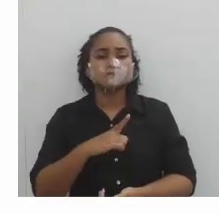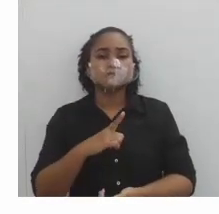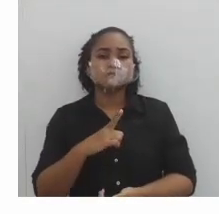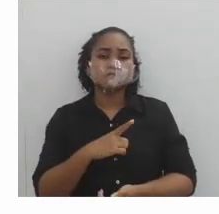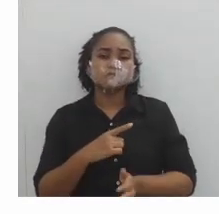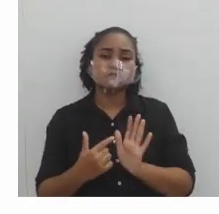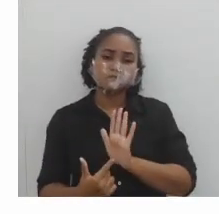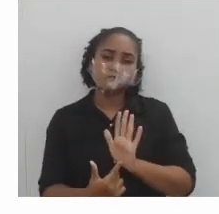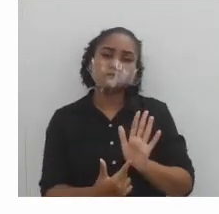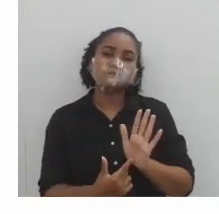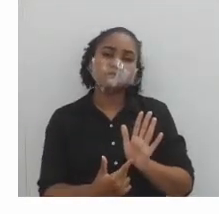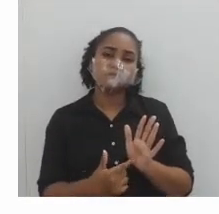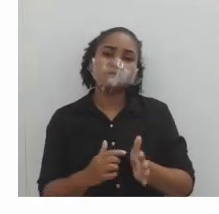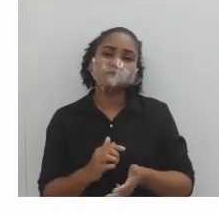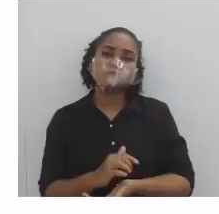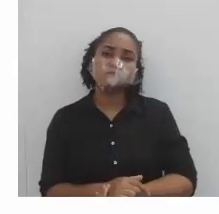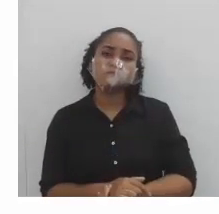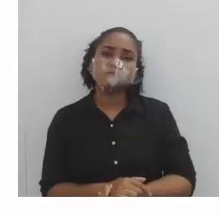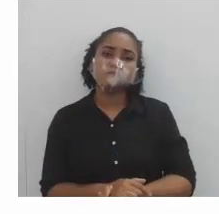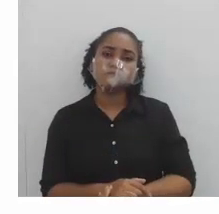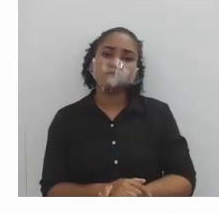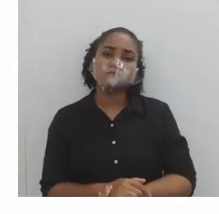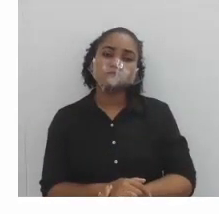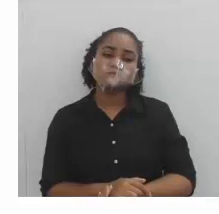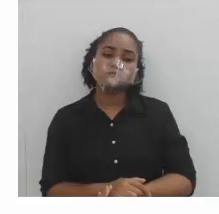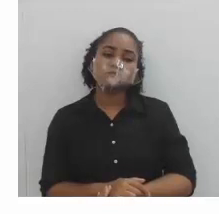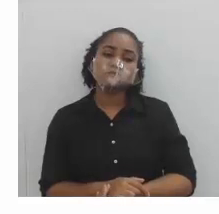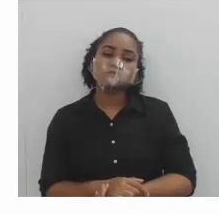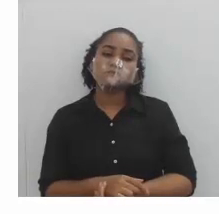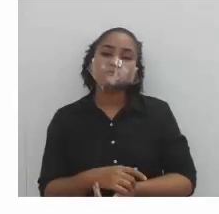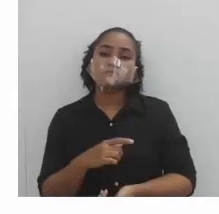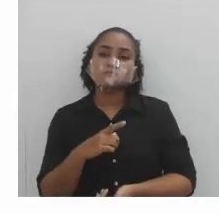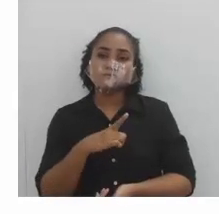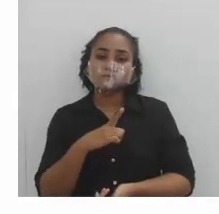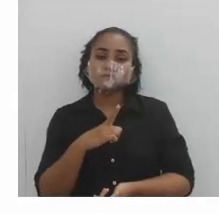opção grande de tipos de jogos.